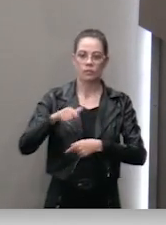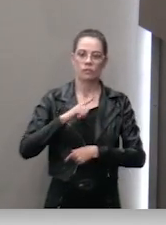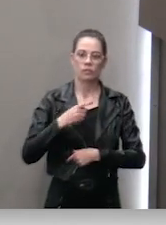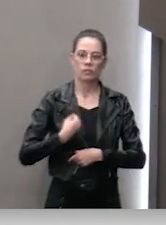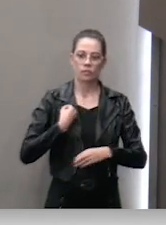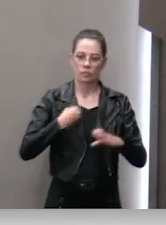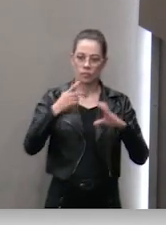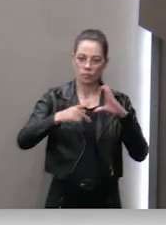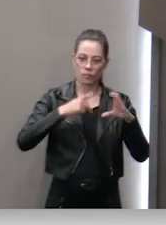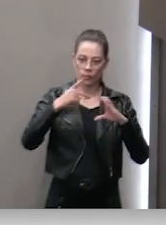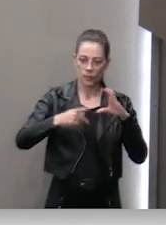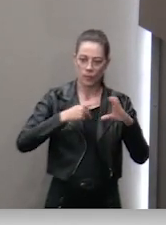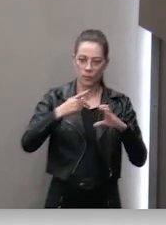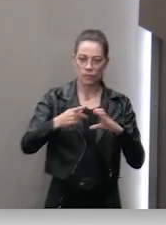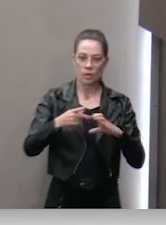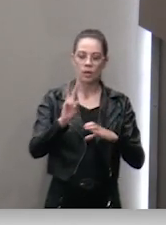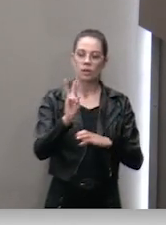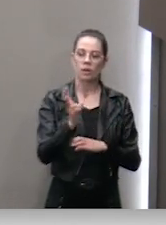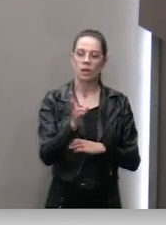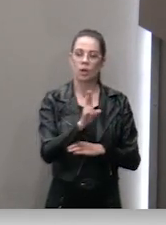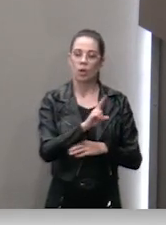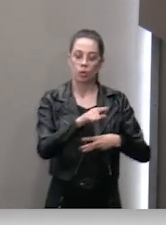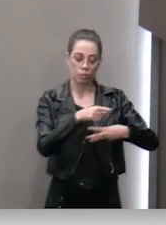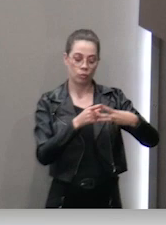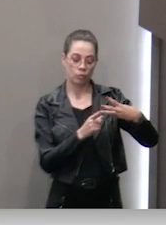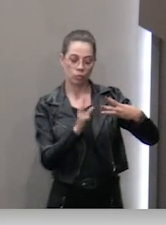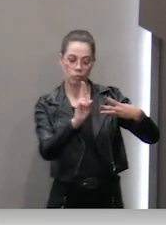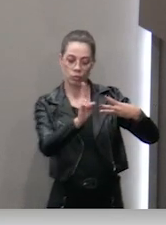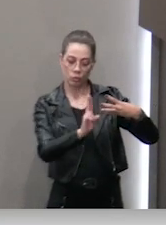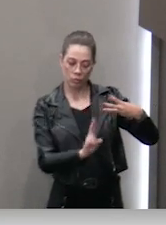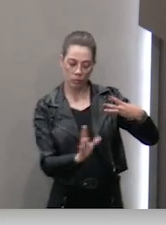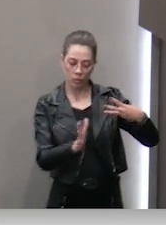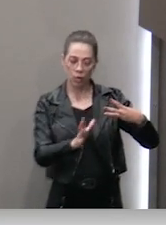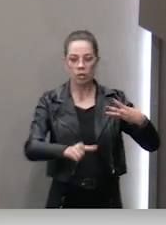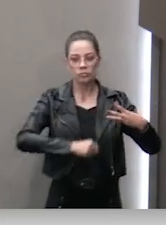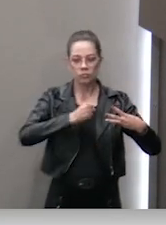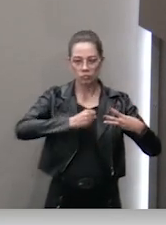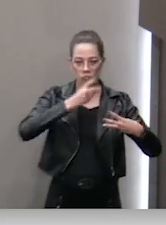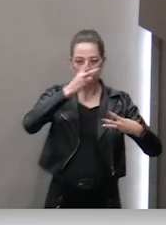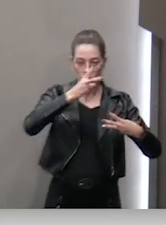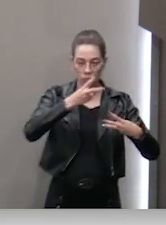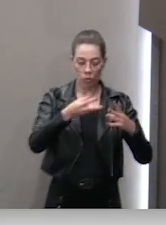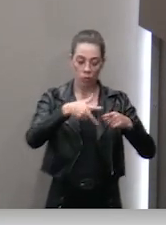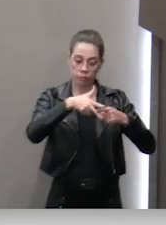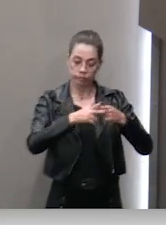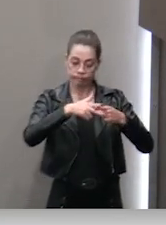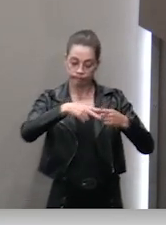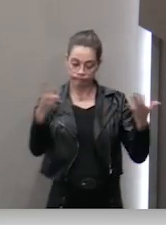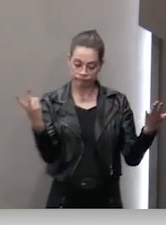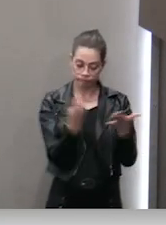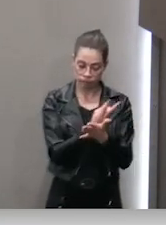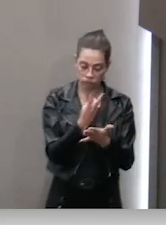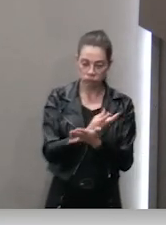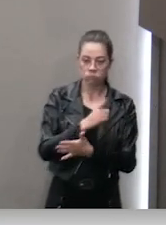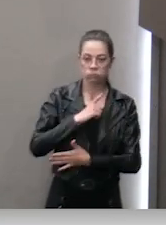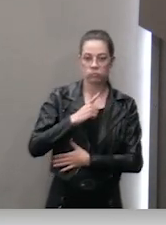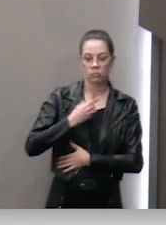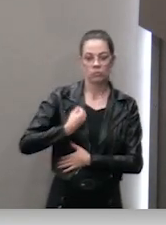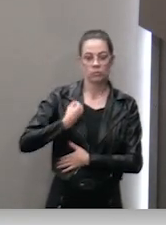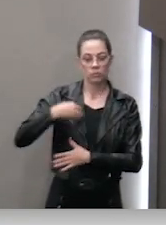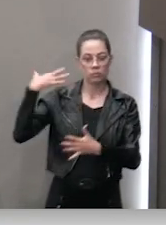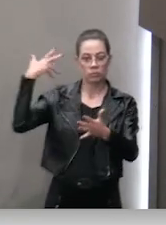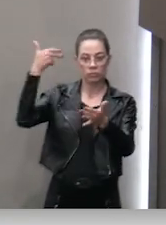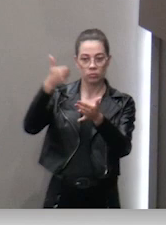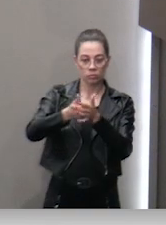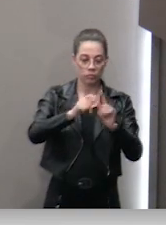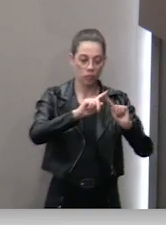Câmara Municipal, que nomeamos três agora e que fortalecemos e corrigimos um erro histórico que tinha entre os